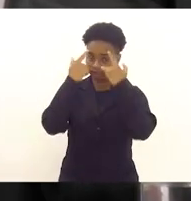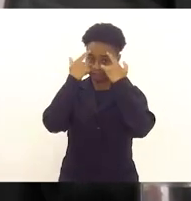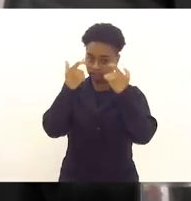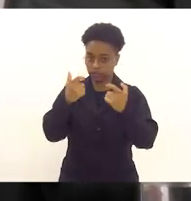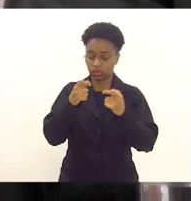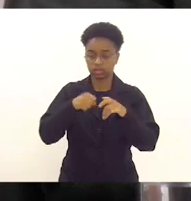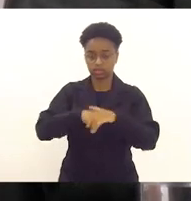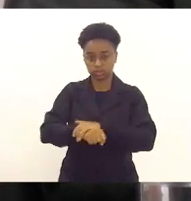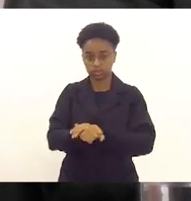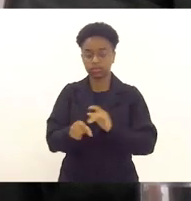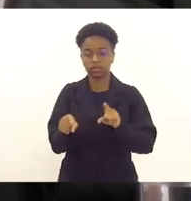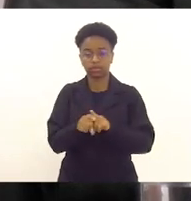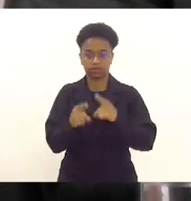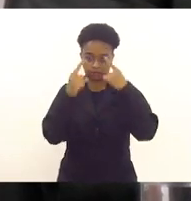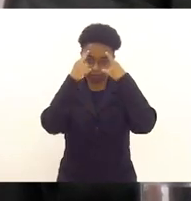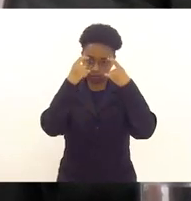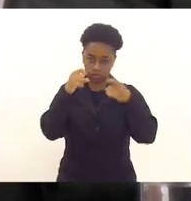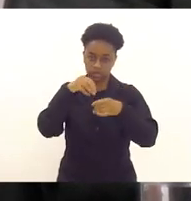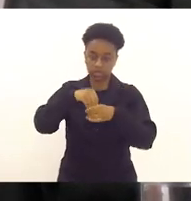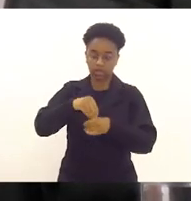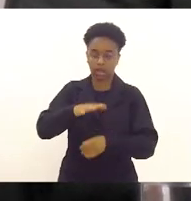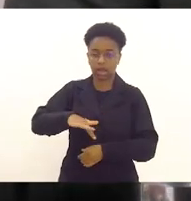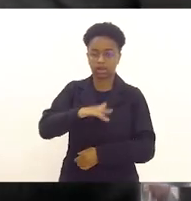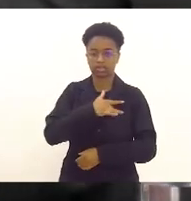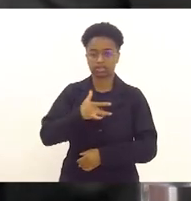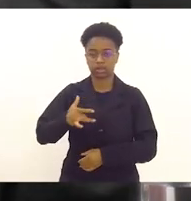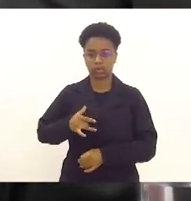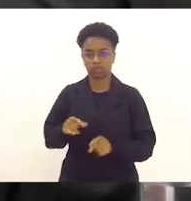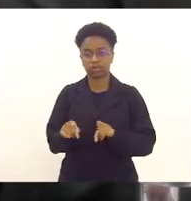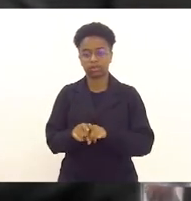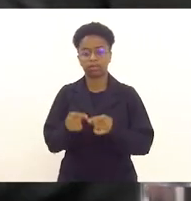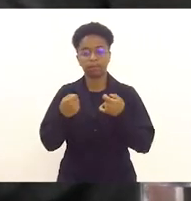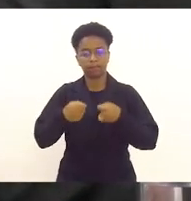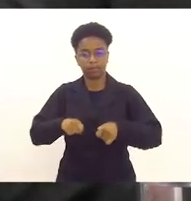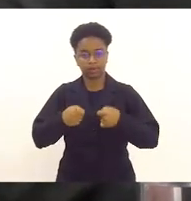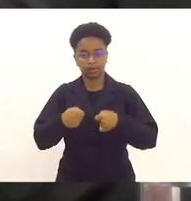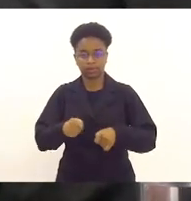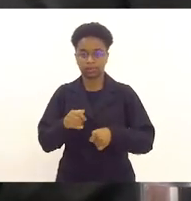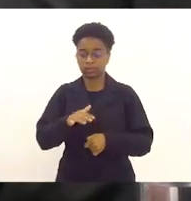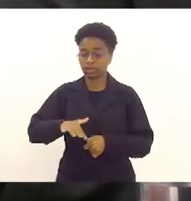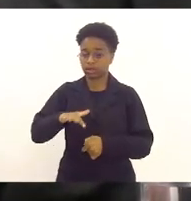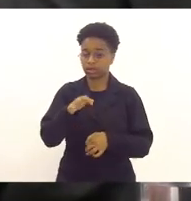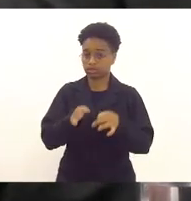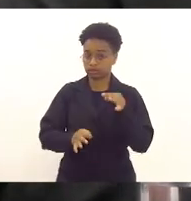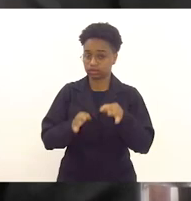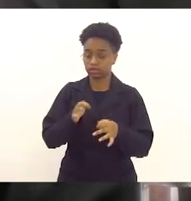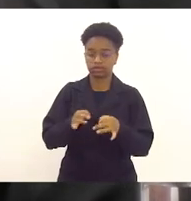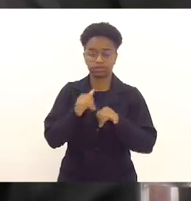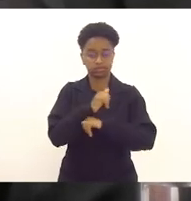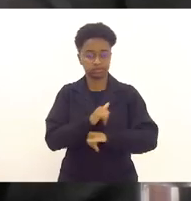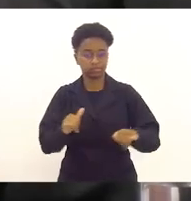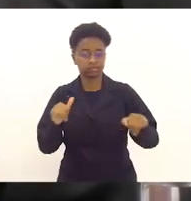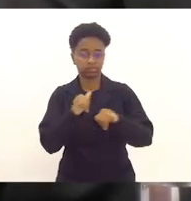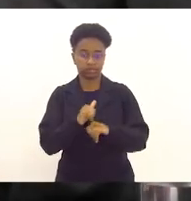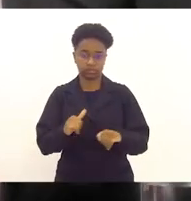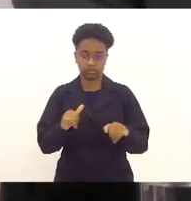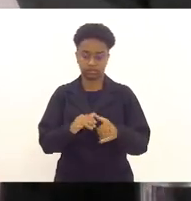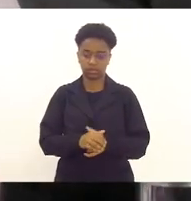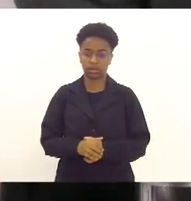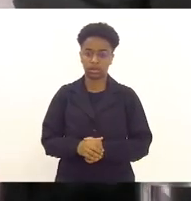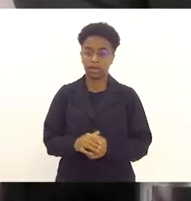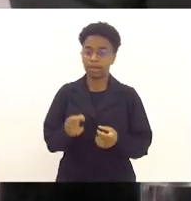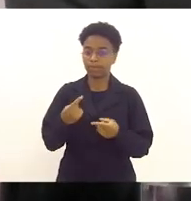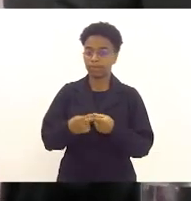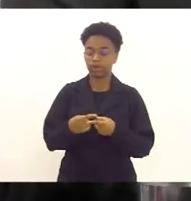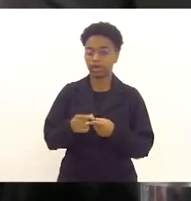violência estética violência no âmbito da saúde e é preciso também que o campo jurídico se manifeste sobre isso porque não